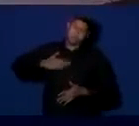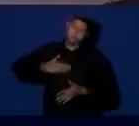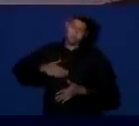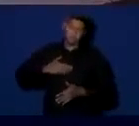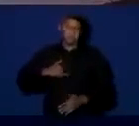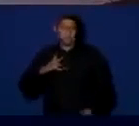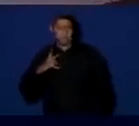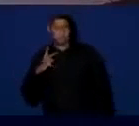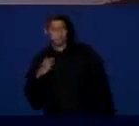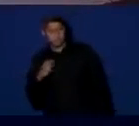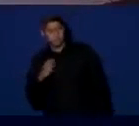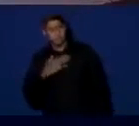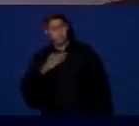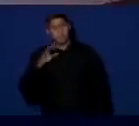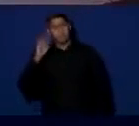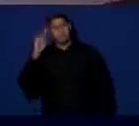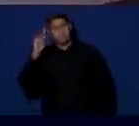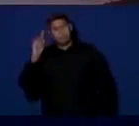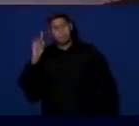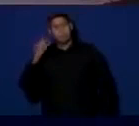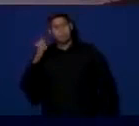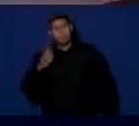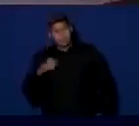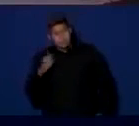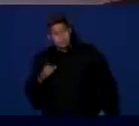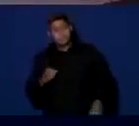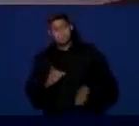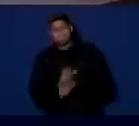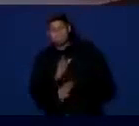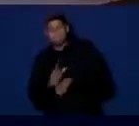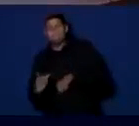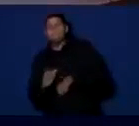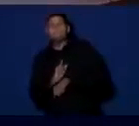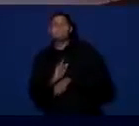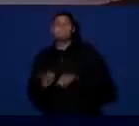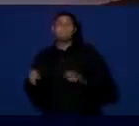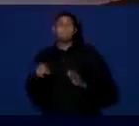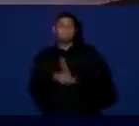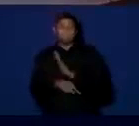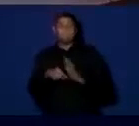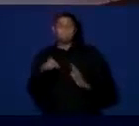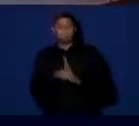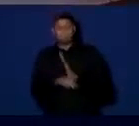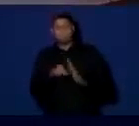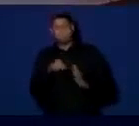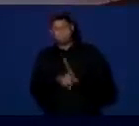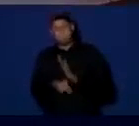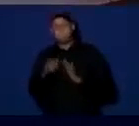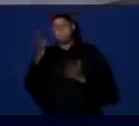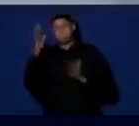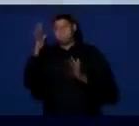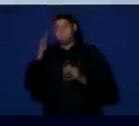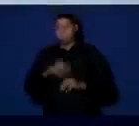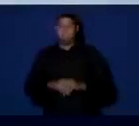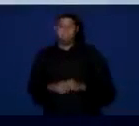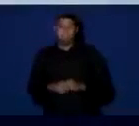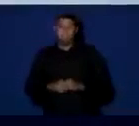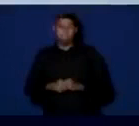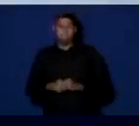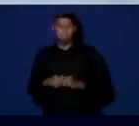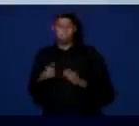mundo. Poxa, eu falei, meu Deus do céu, tem que ser muito habilidoso para essas perguntas mesmo, parabéns. Mas,